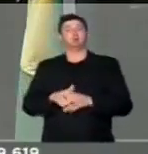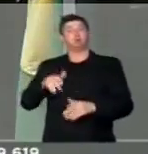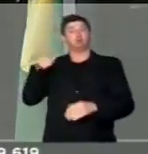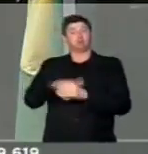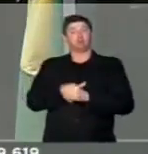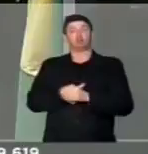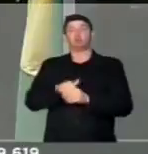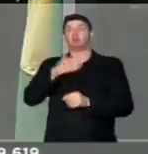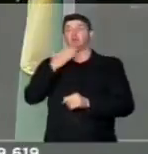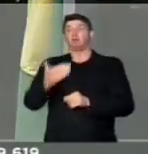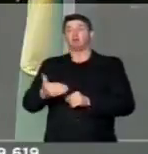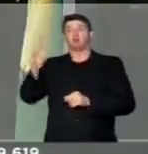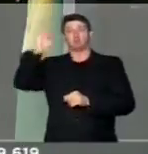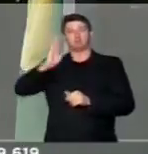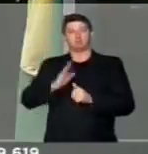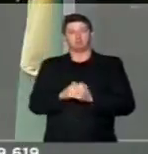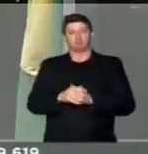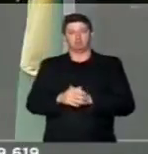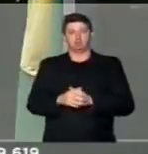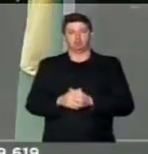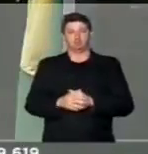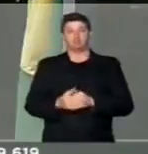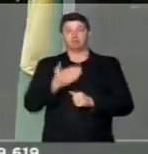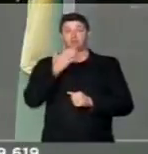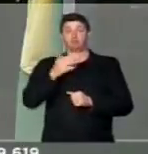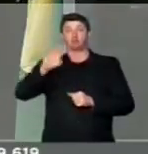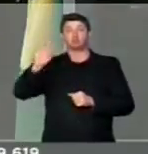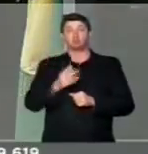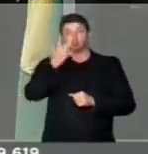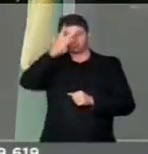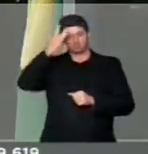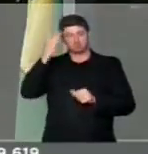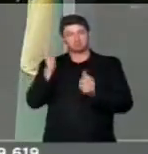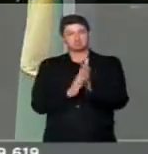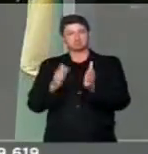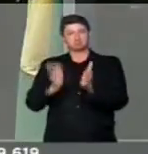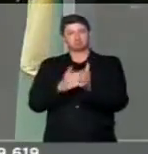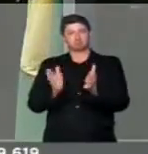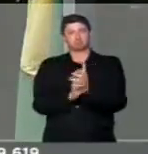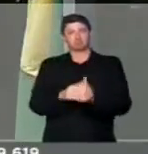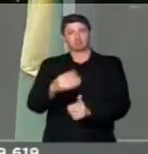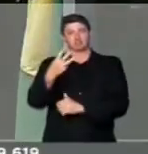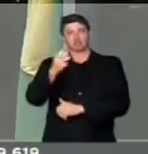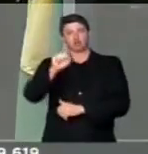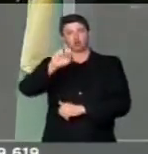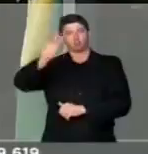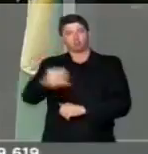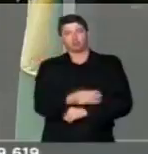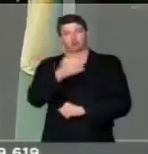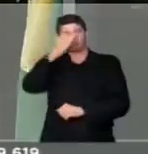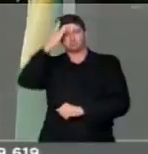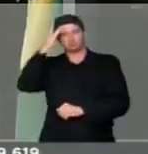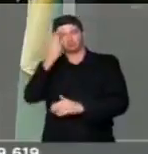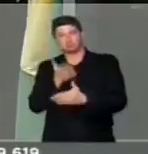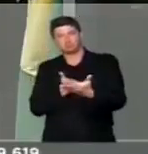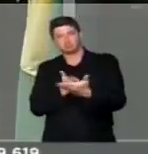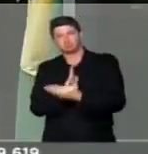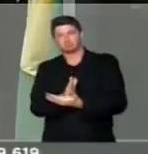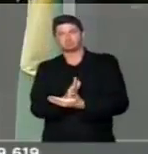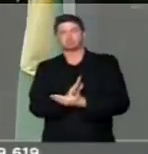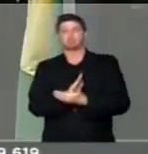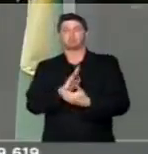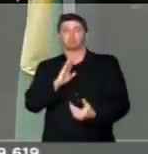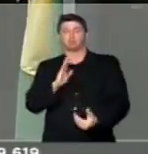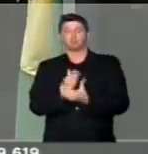votaram pelo Brasil em nome de milhões. Parabéns aos 38 que aprovaram o processo